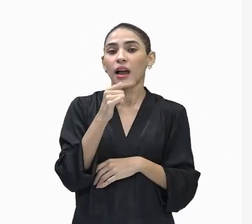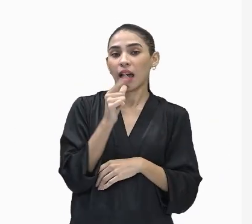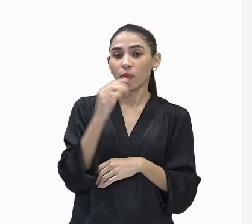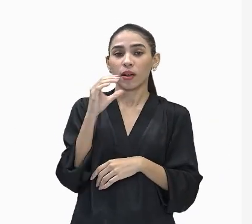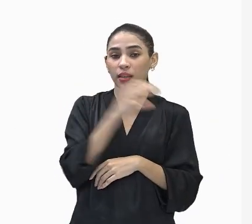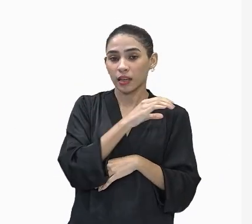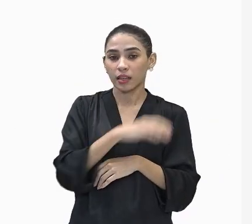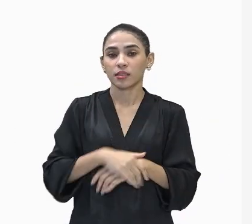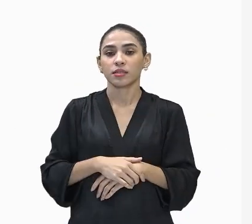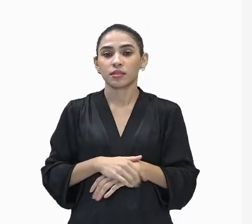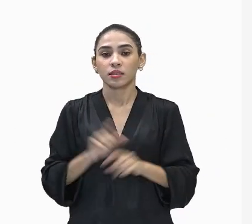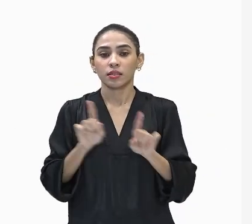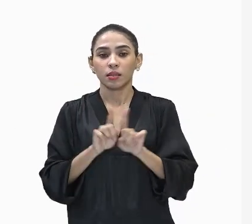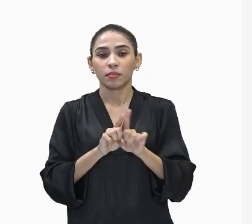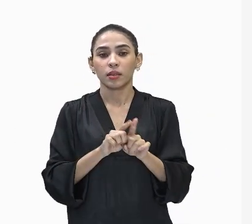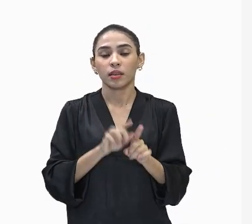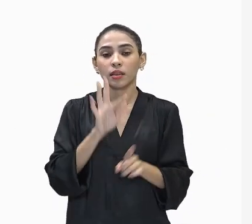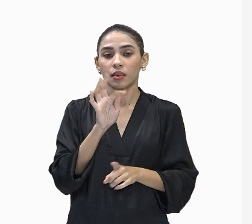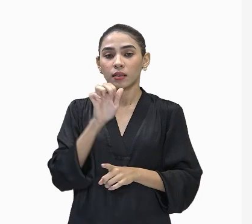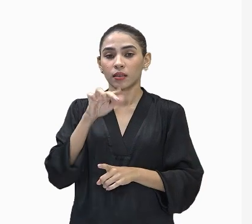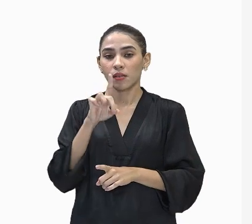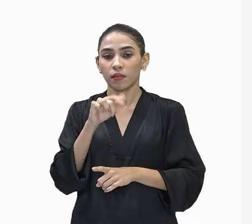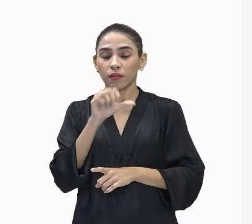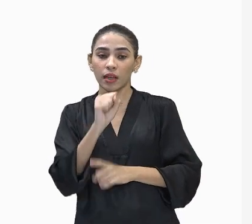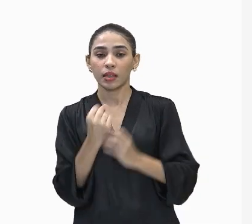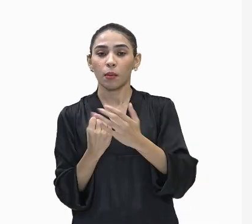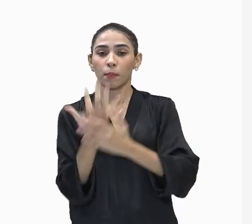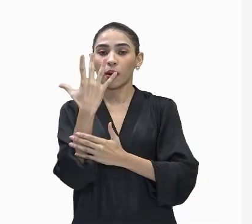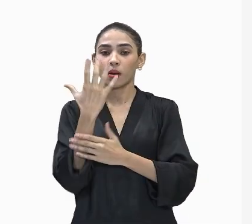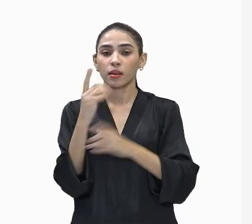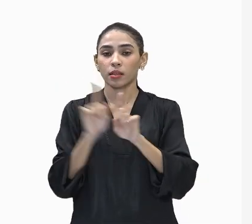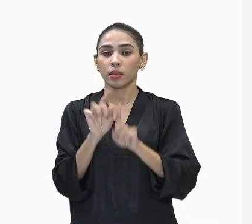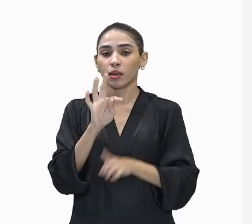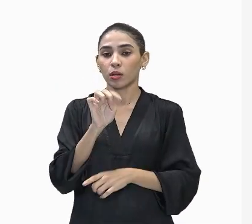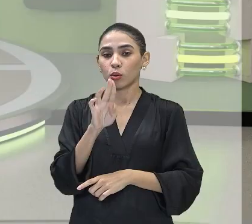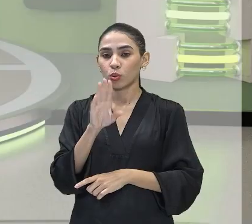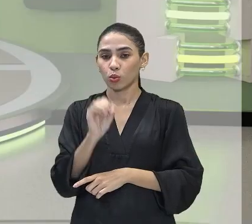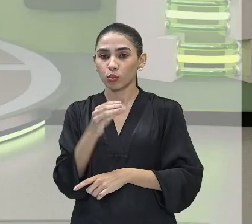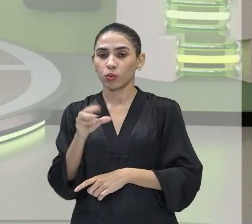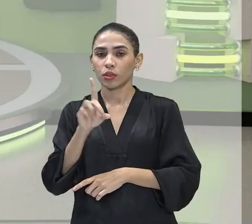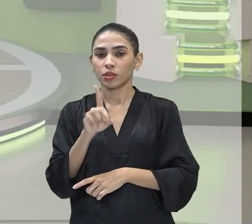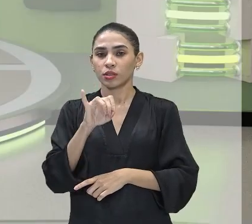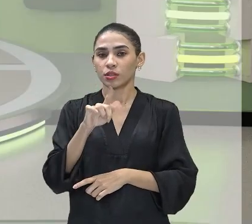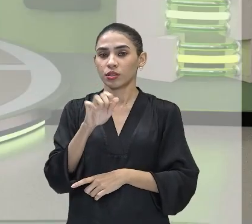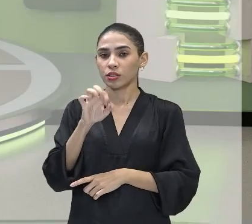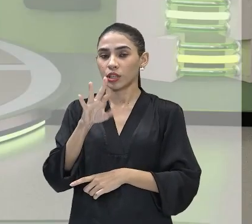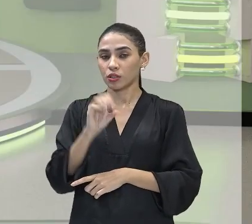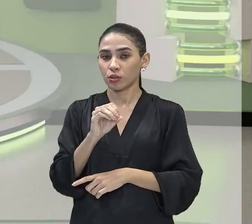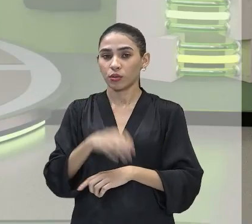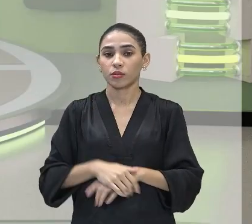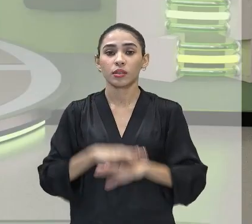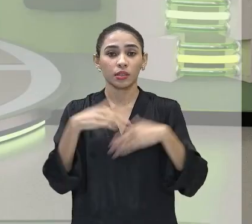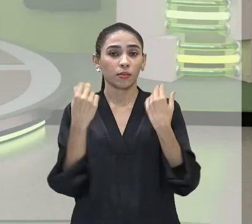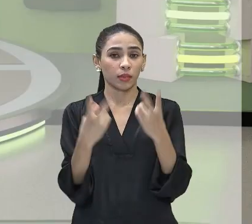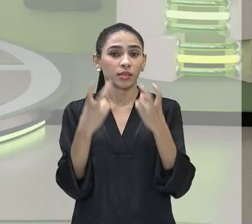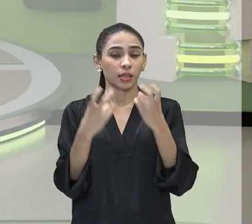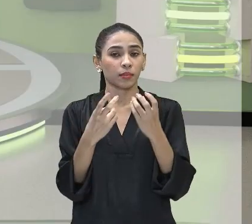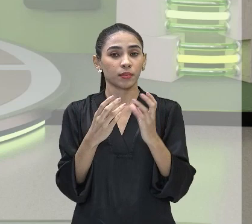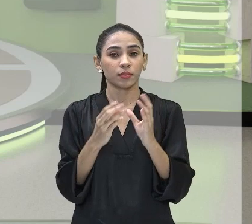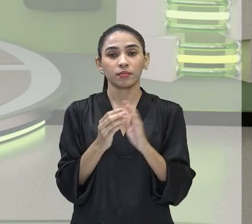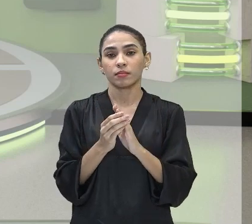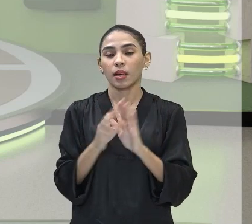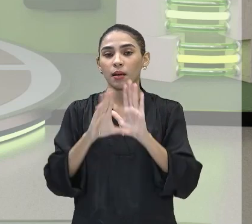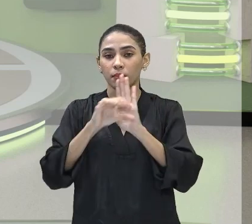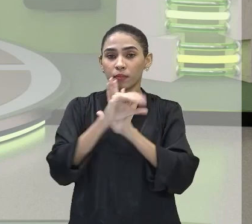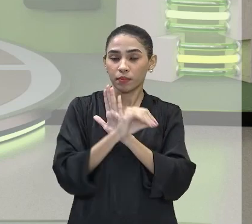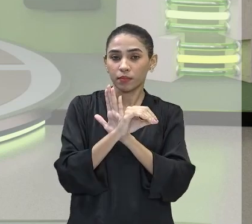fendas vulcânicas e e no tubo digestório de animais né então a gente observa que são bactérias que vivem em ambientes onde